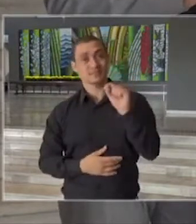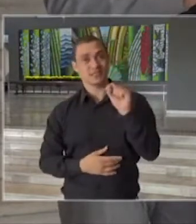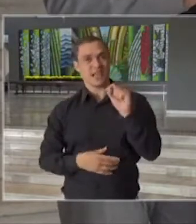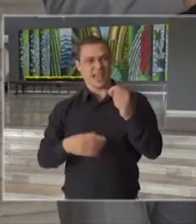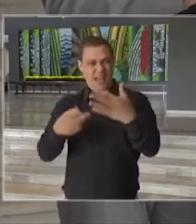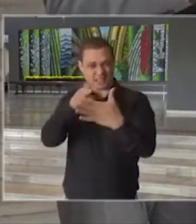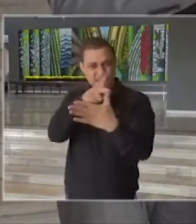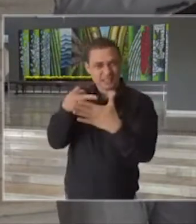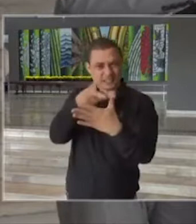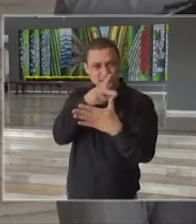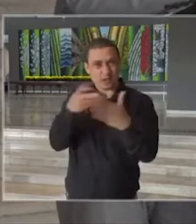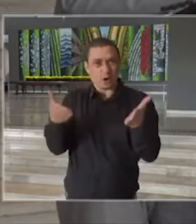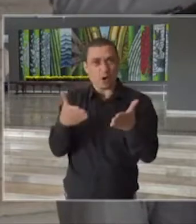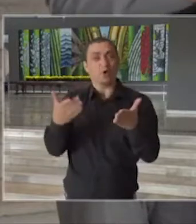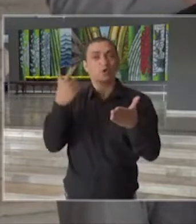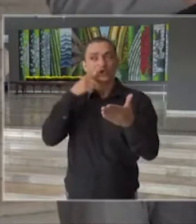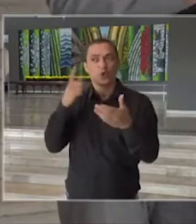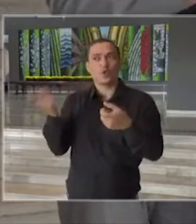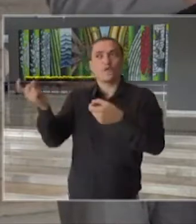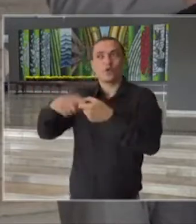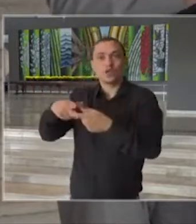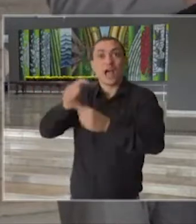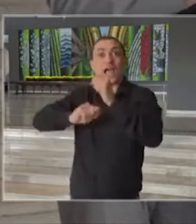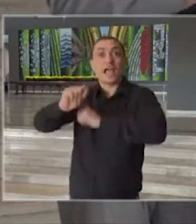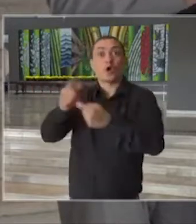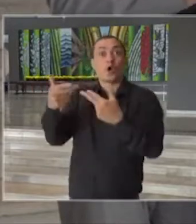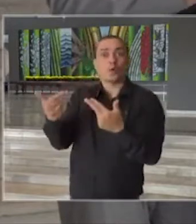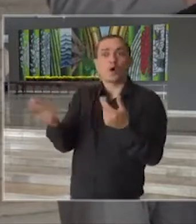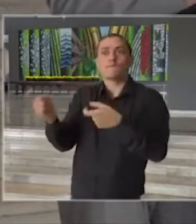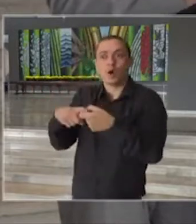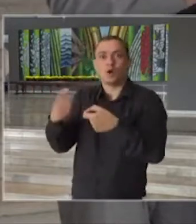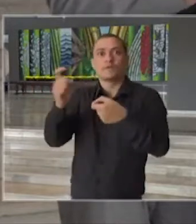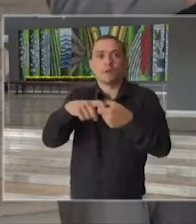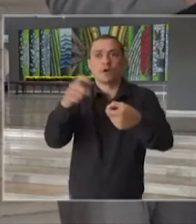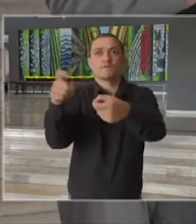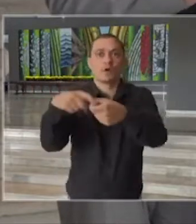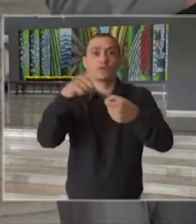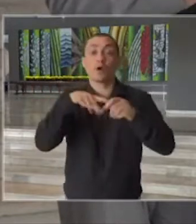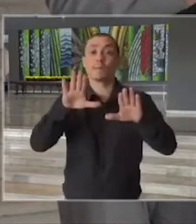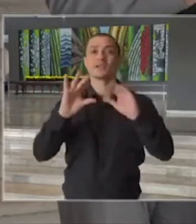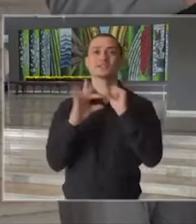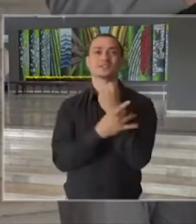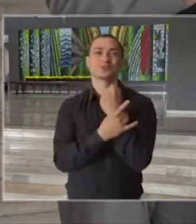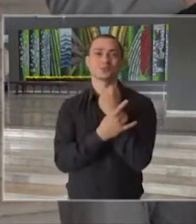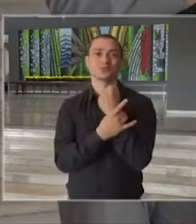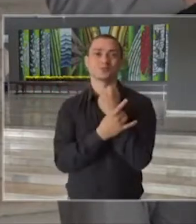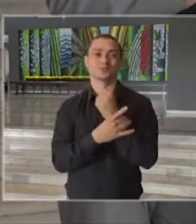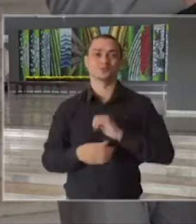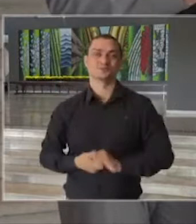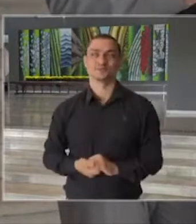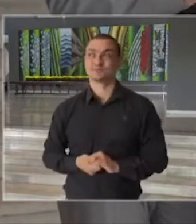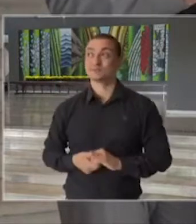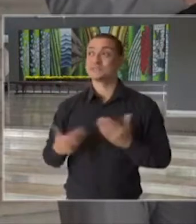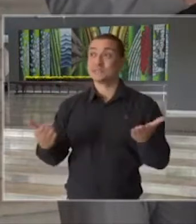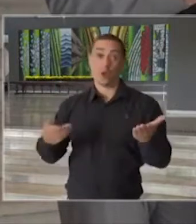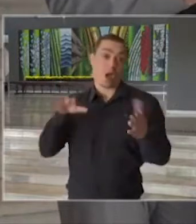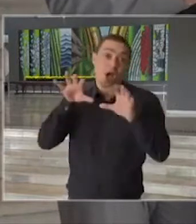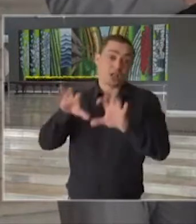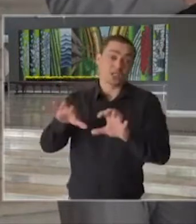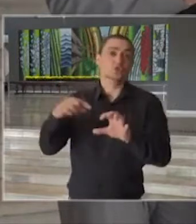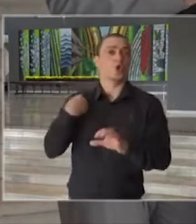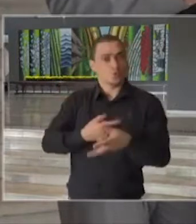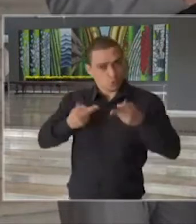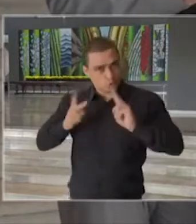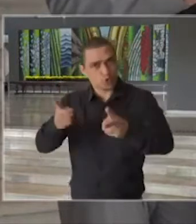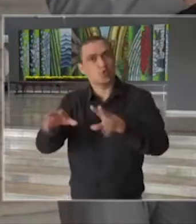permitiu a retomada de várias atividades com a segurança necessária. E é dessa forma que nós estamos